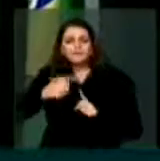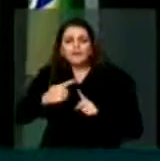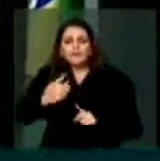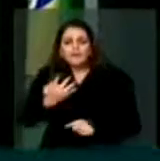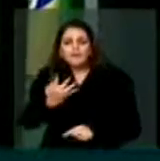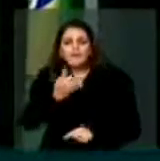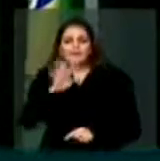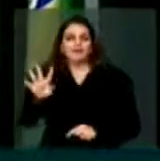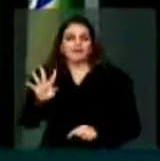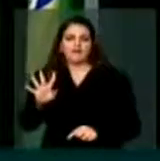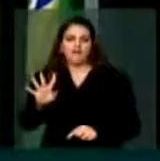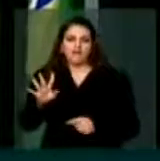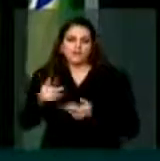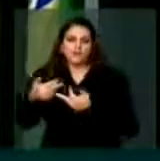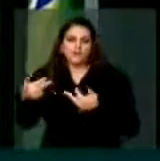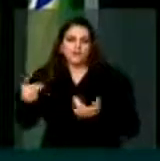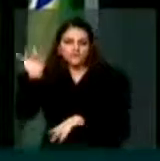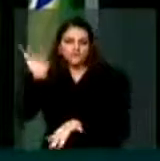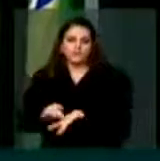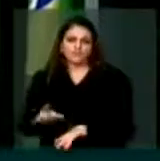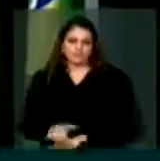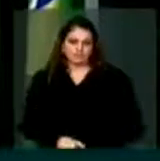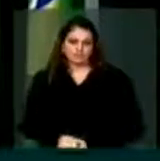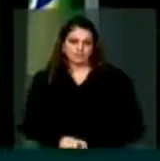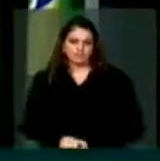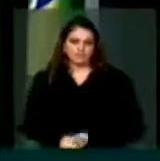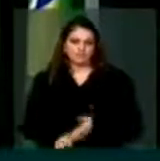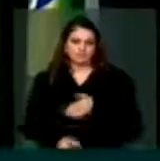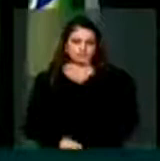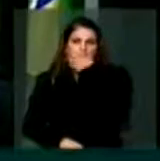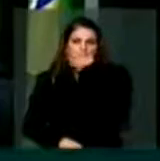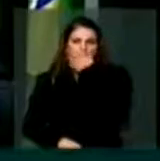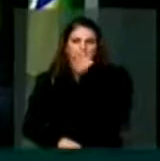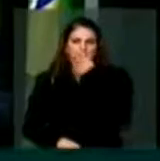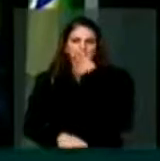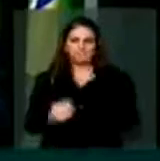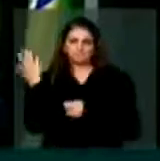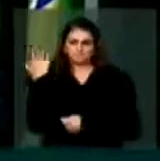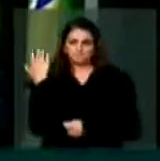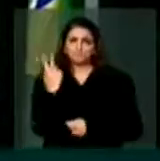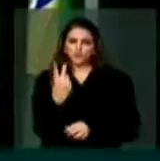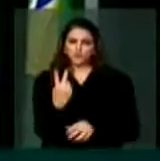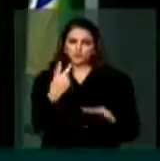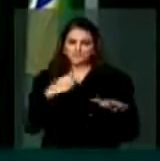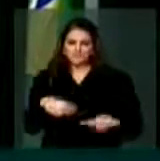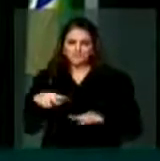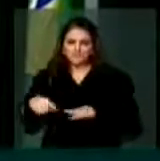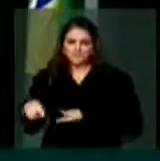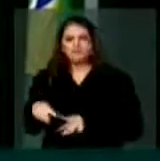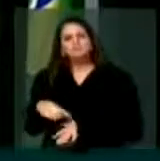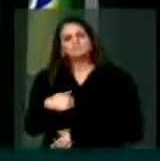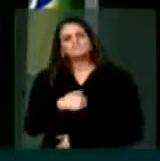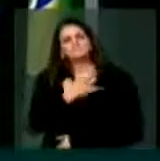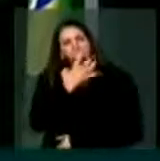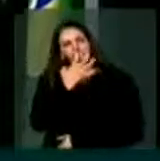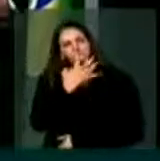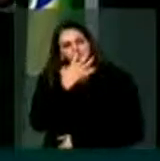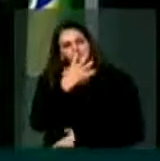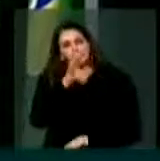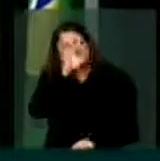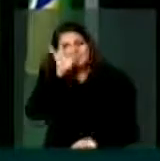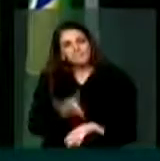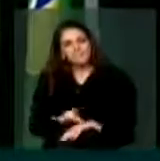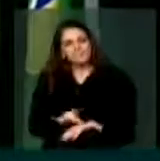a sua decisão soberana. Nós assistimos, nessas últimas duas semanas, com os dados oficiais que